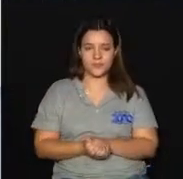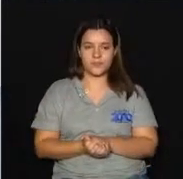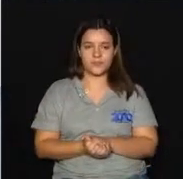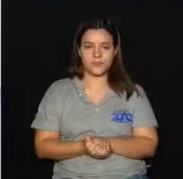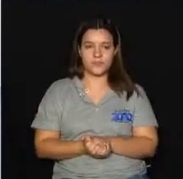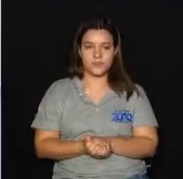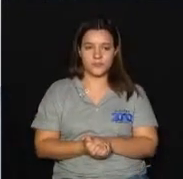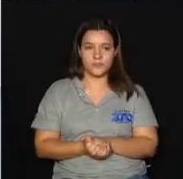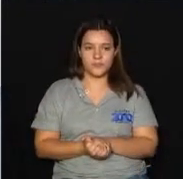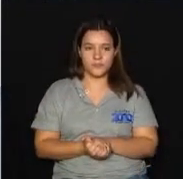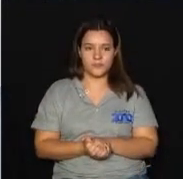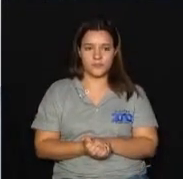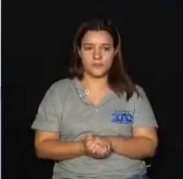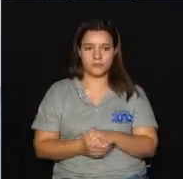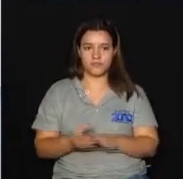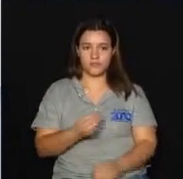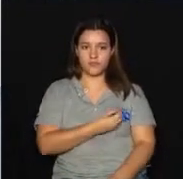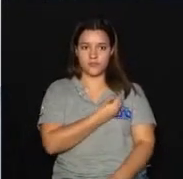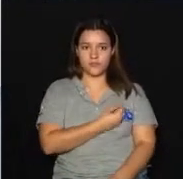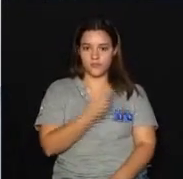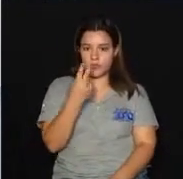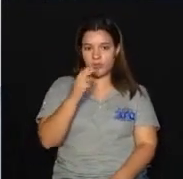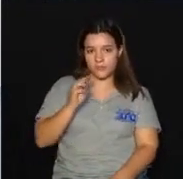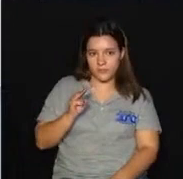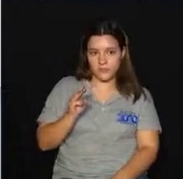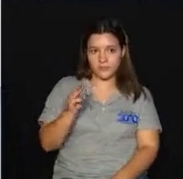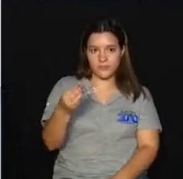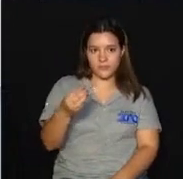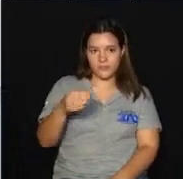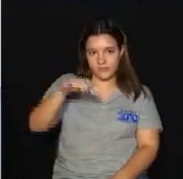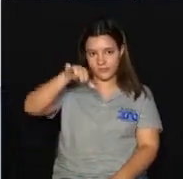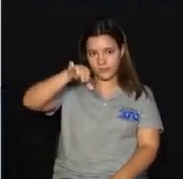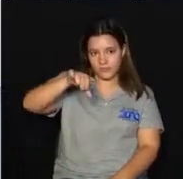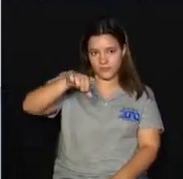59,45%. Ele recebeu até agora